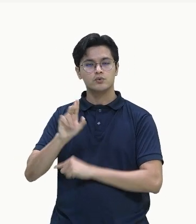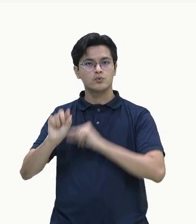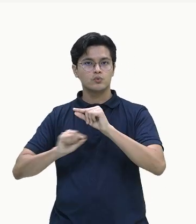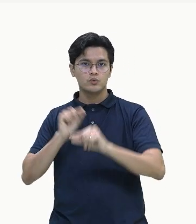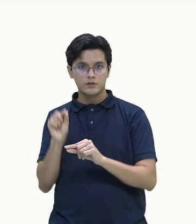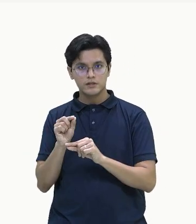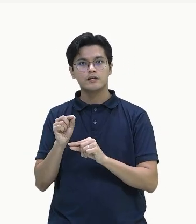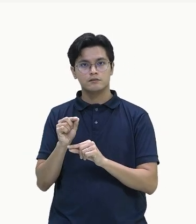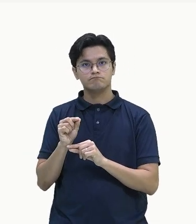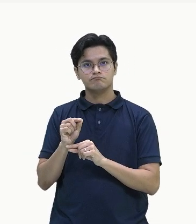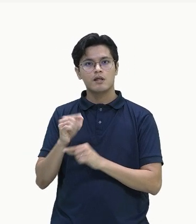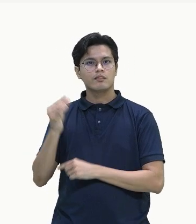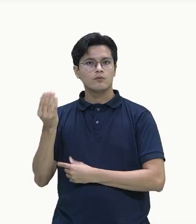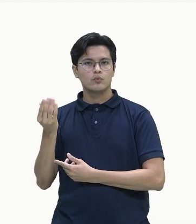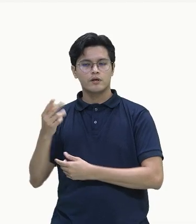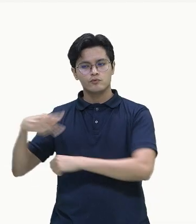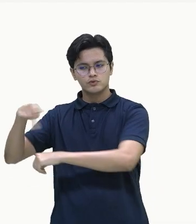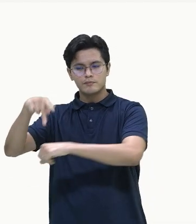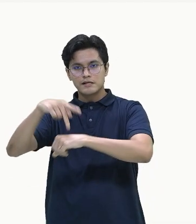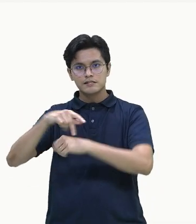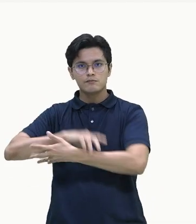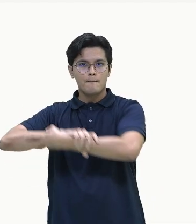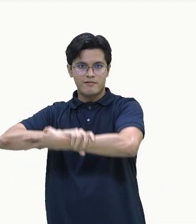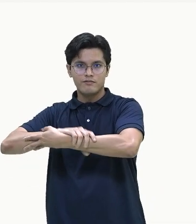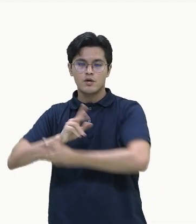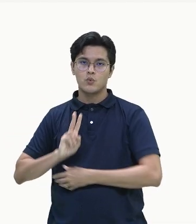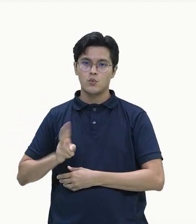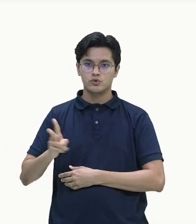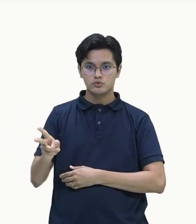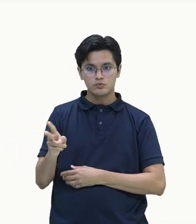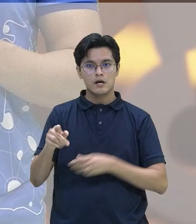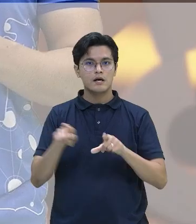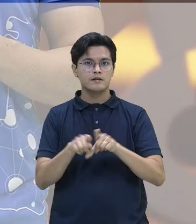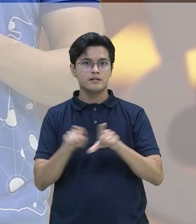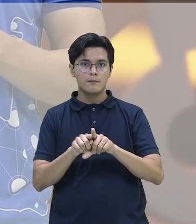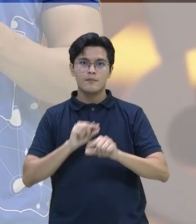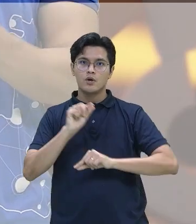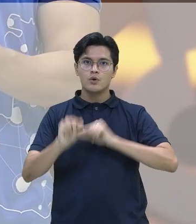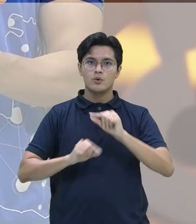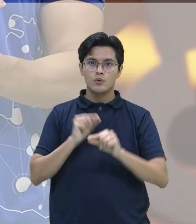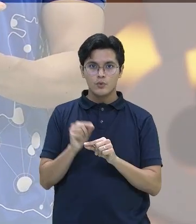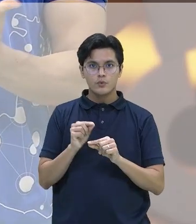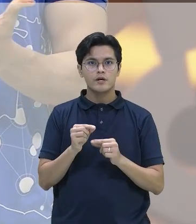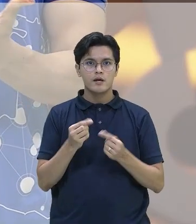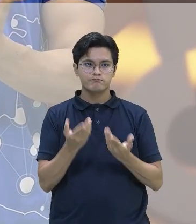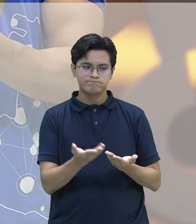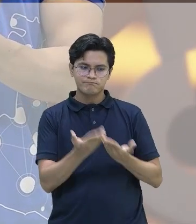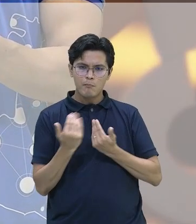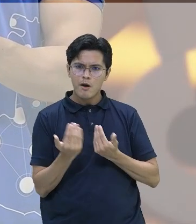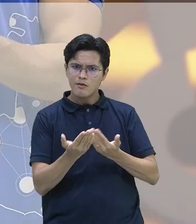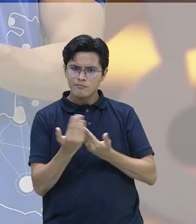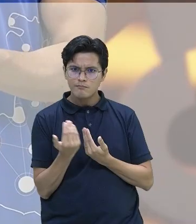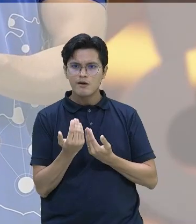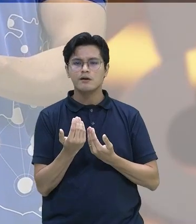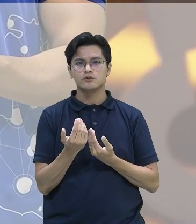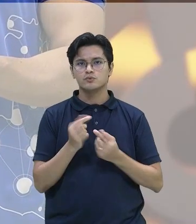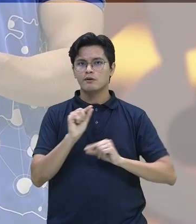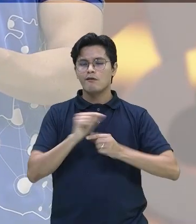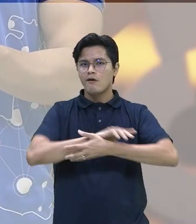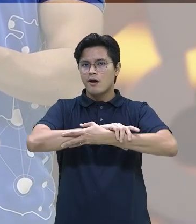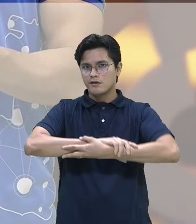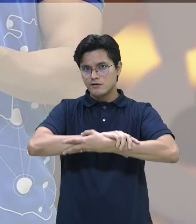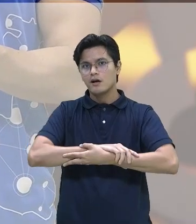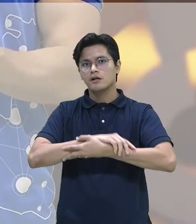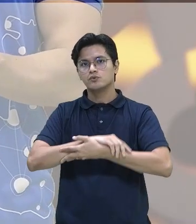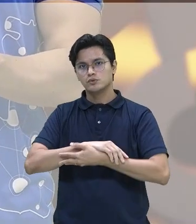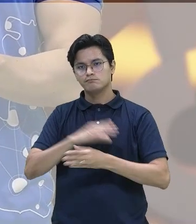próximos de si ali e trazer também mais aliados para o seu lado. Acompanhem comigo. Nós tivemos a criação da OTAN